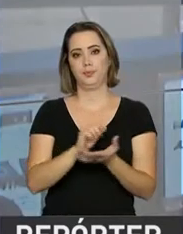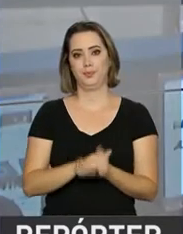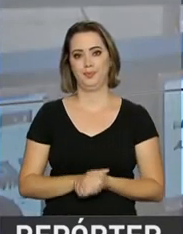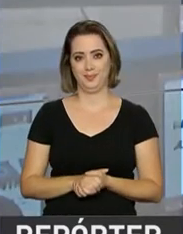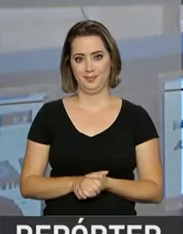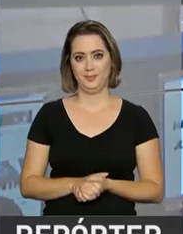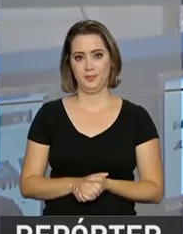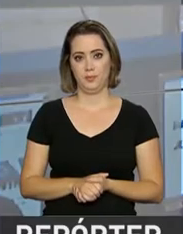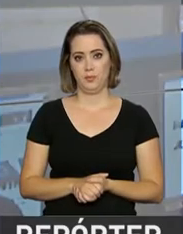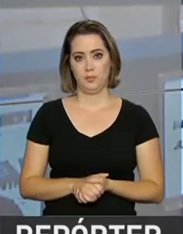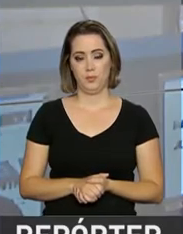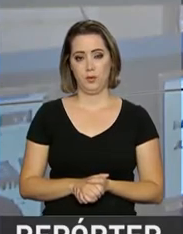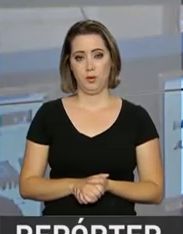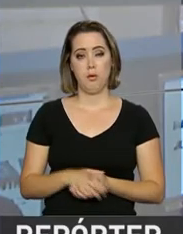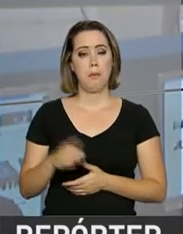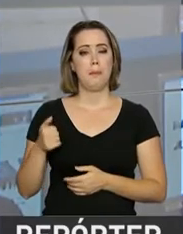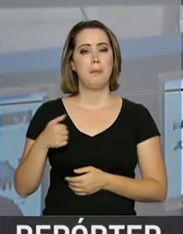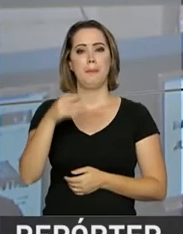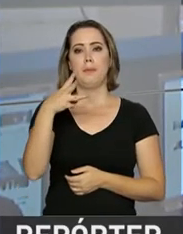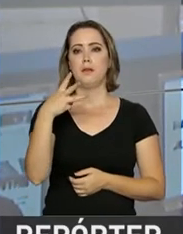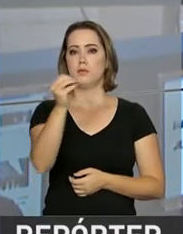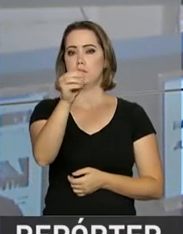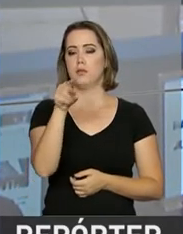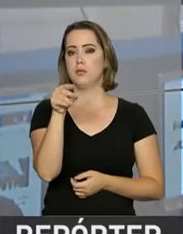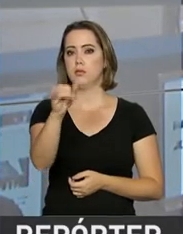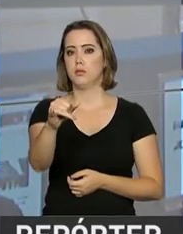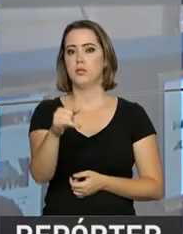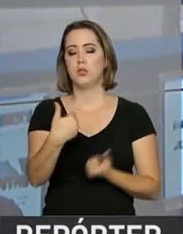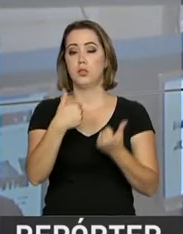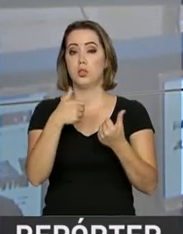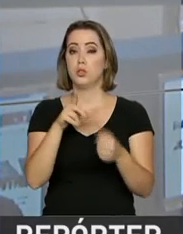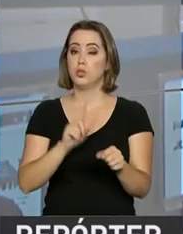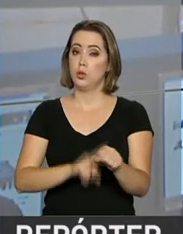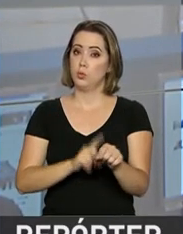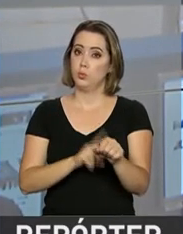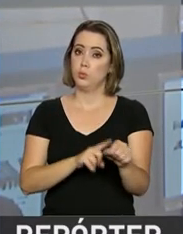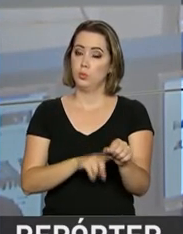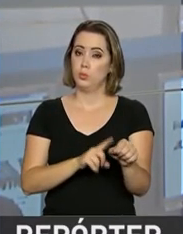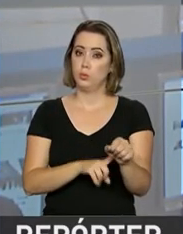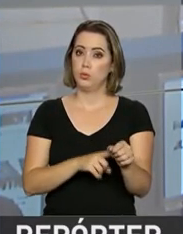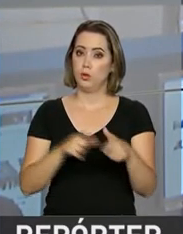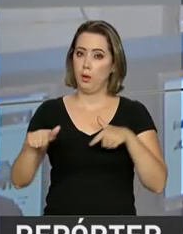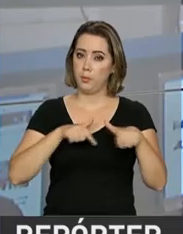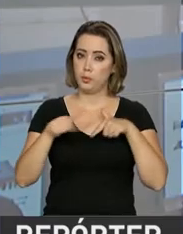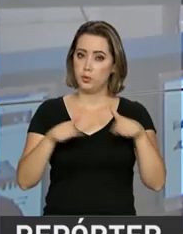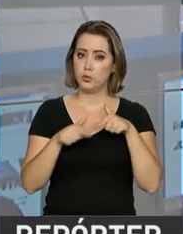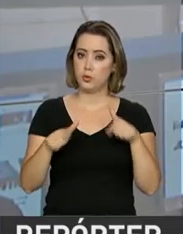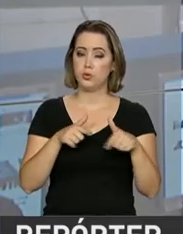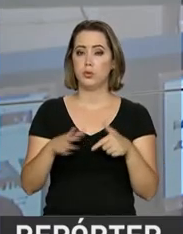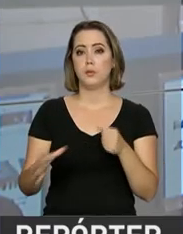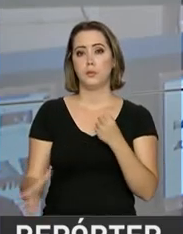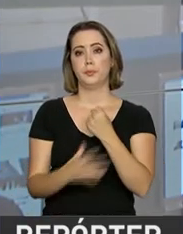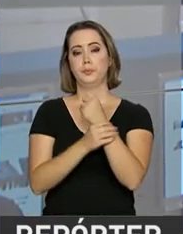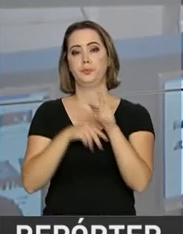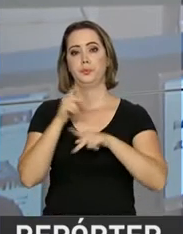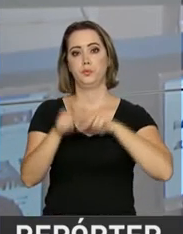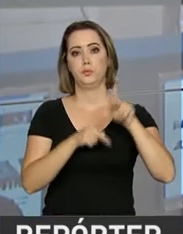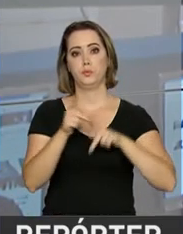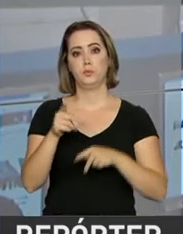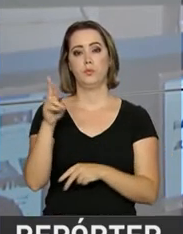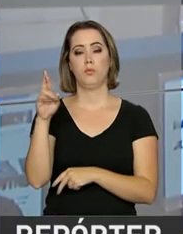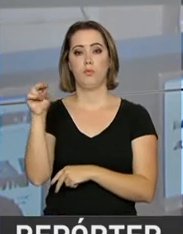foi estendida por mais 30 dias a permanência de agentes de segurança pública no rio grande do norte eles